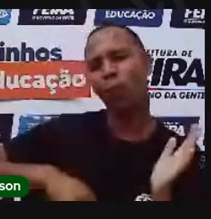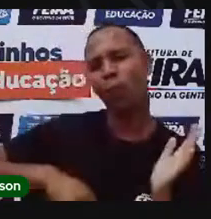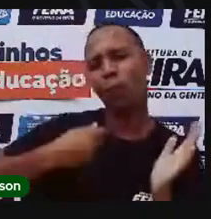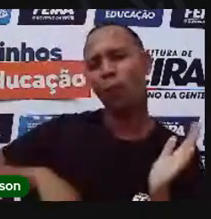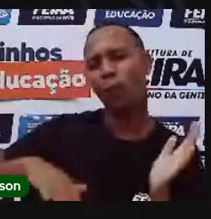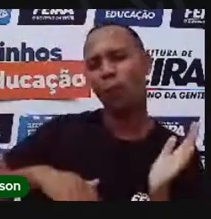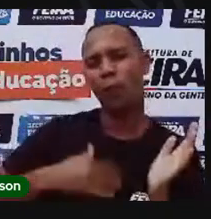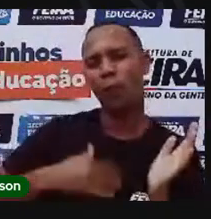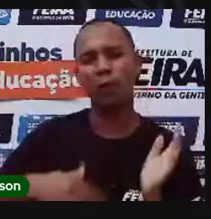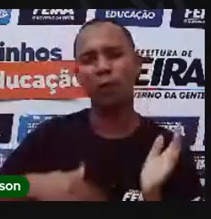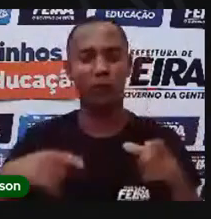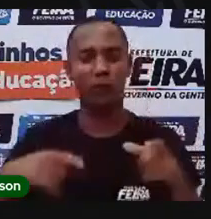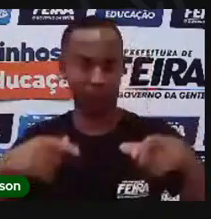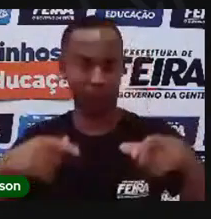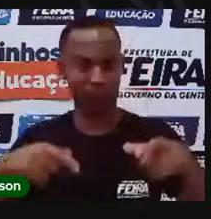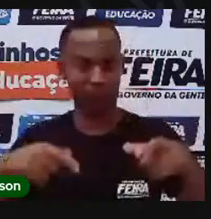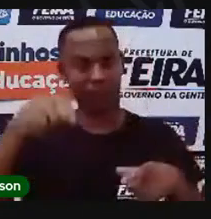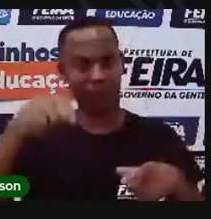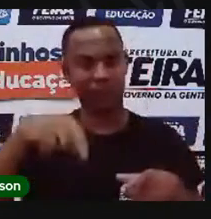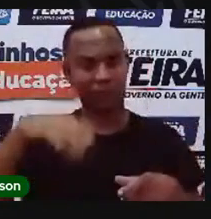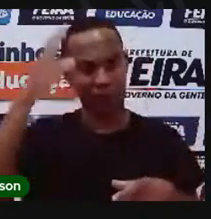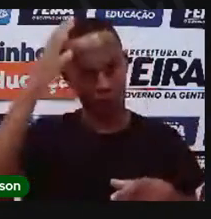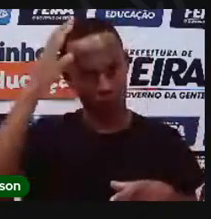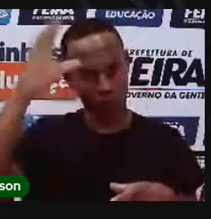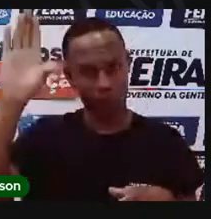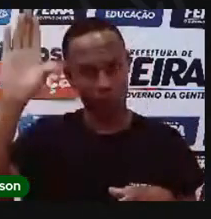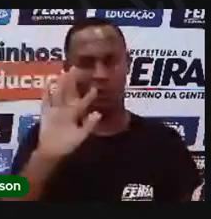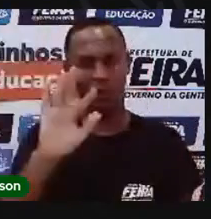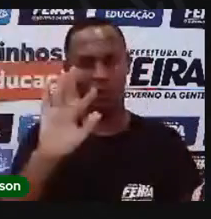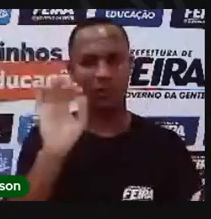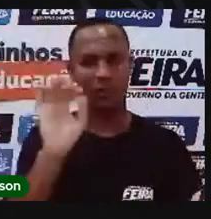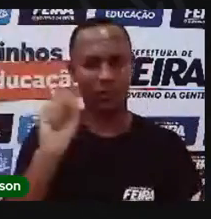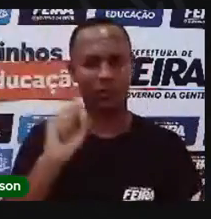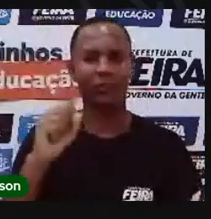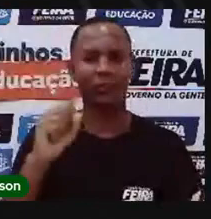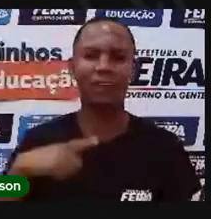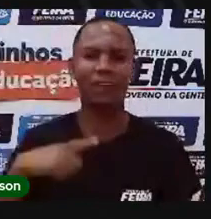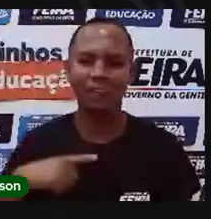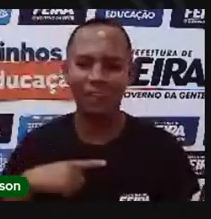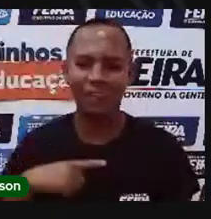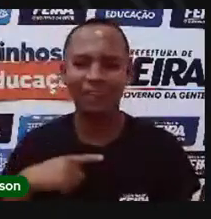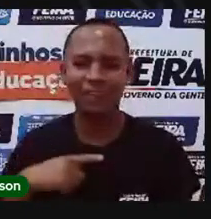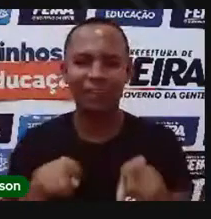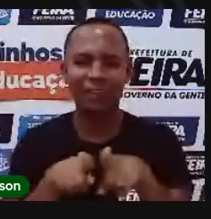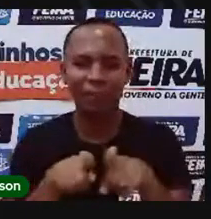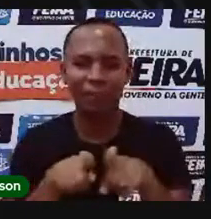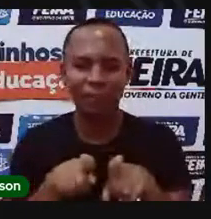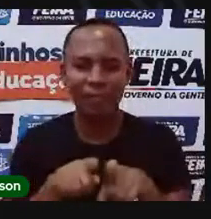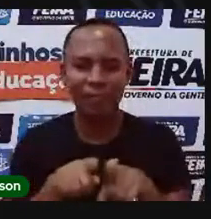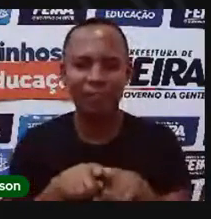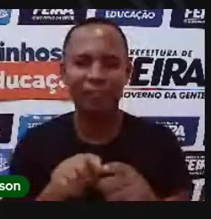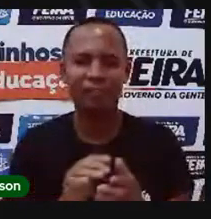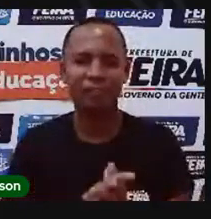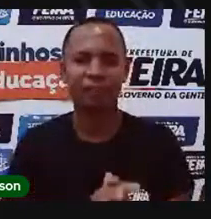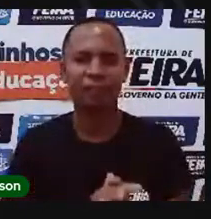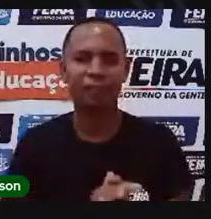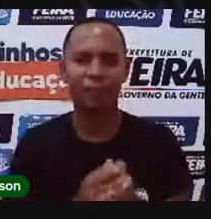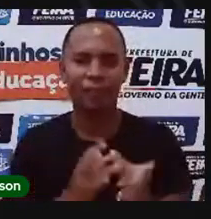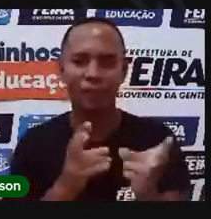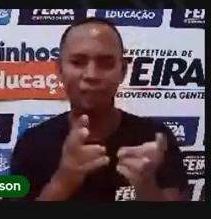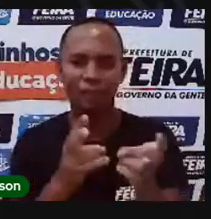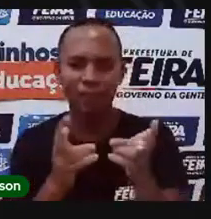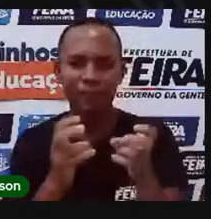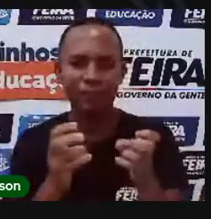uma característica da cultura popular de feira. E temos aqui ainda, olha só, Percebo que